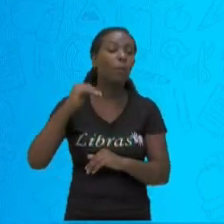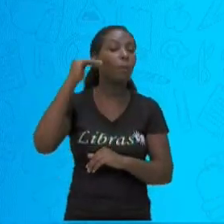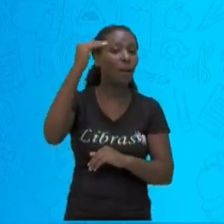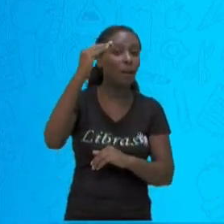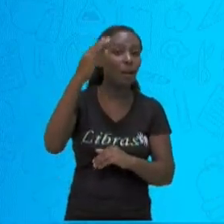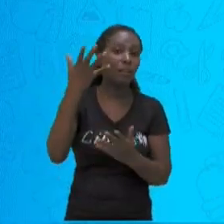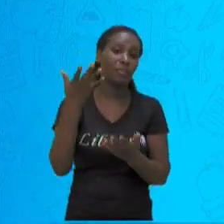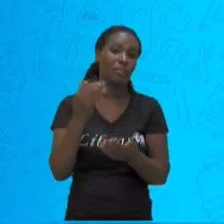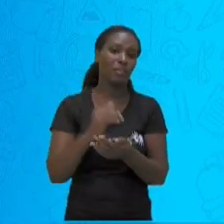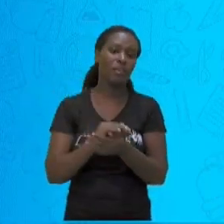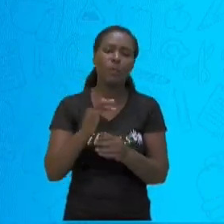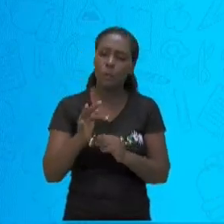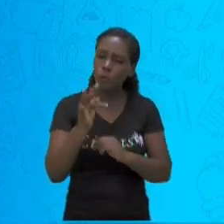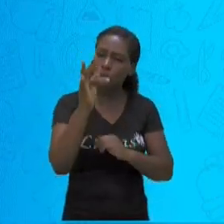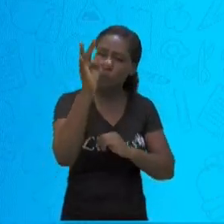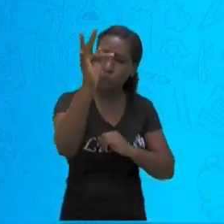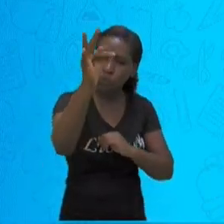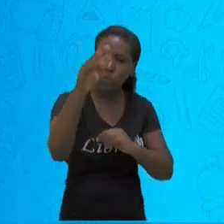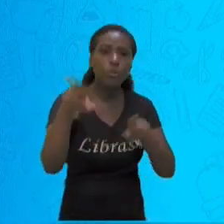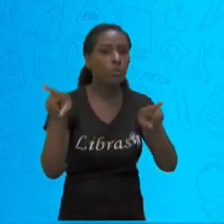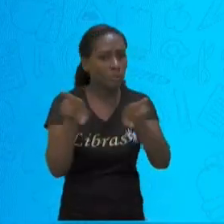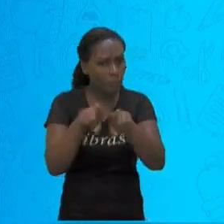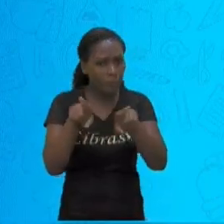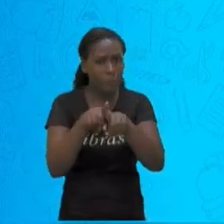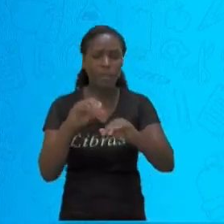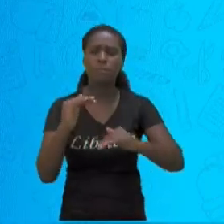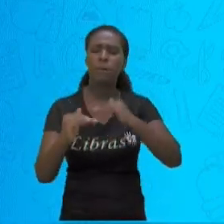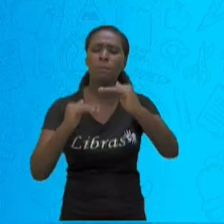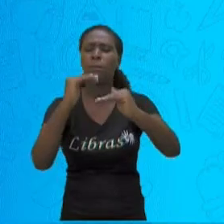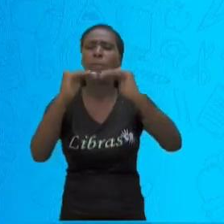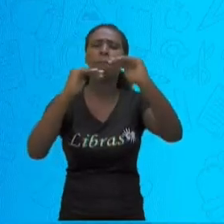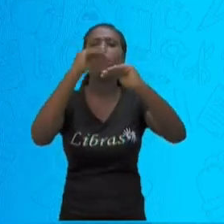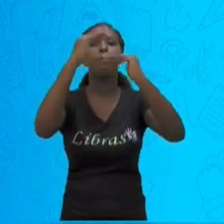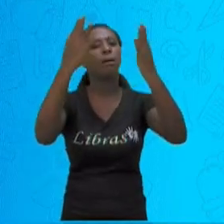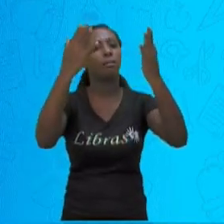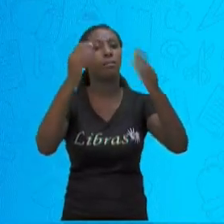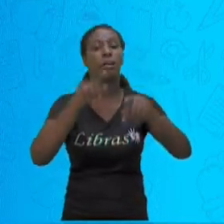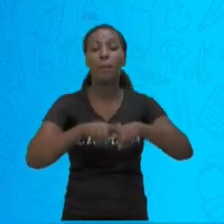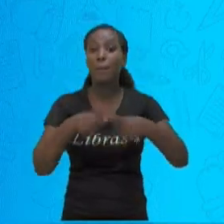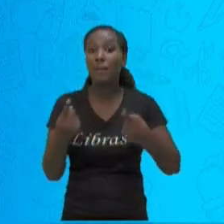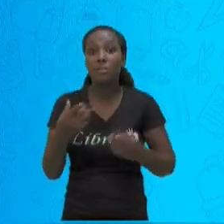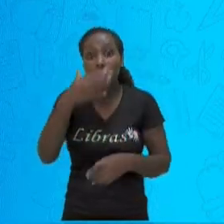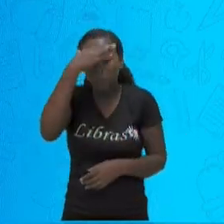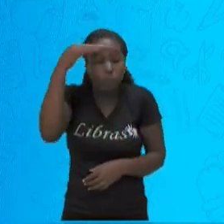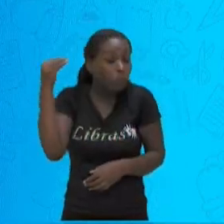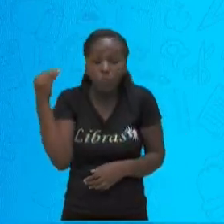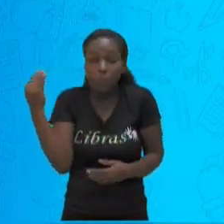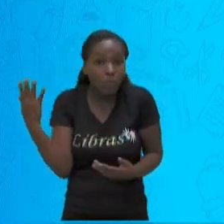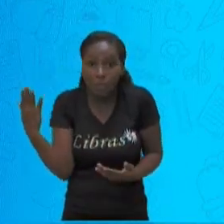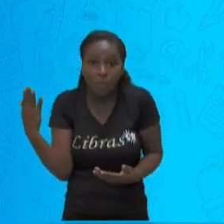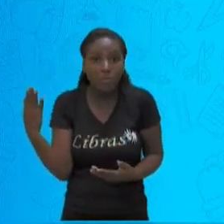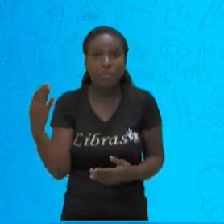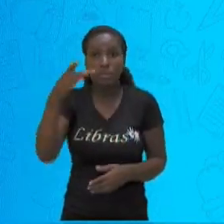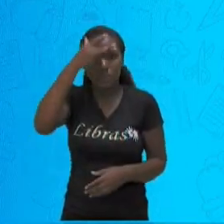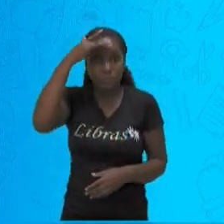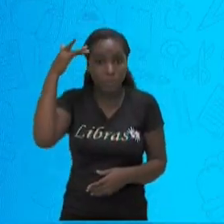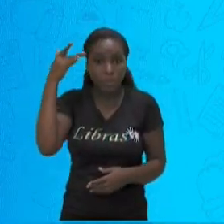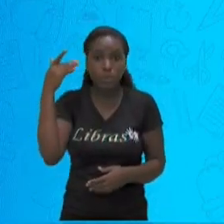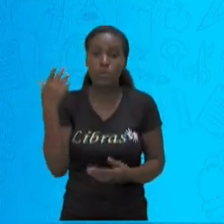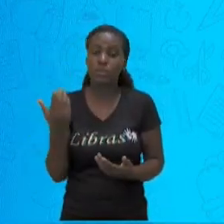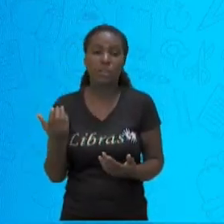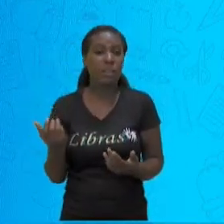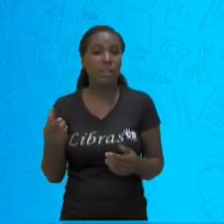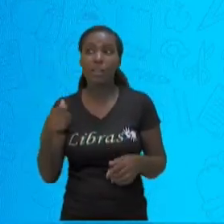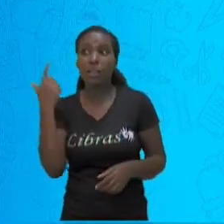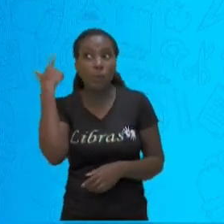esquecer desses números de pessoas que estão à margem de todo esse